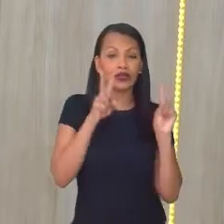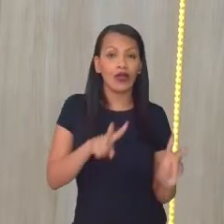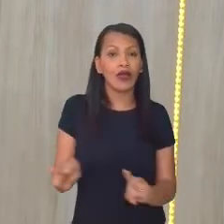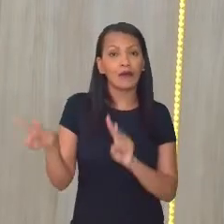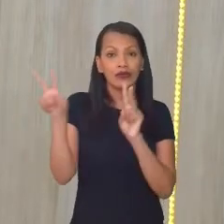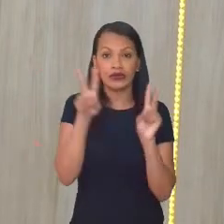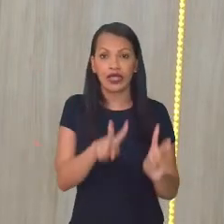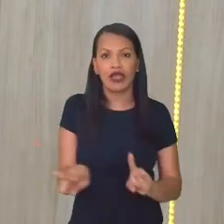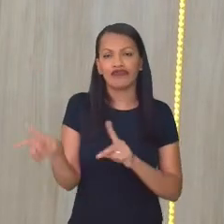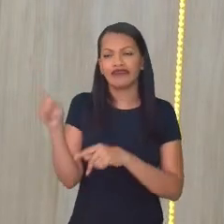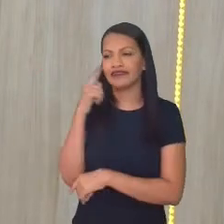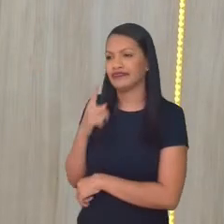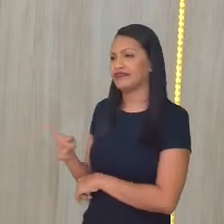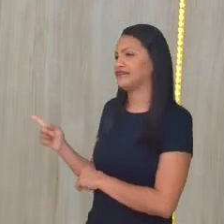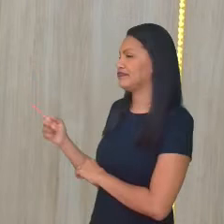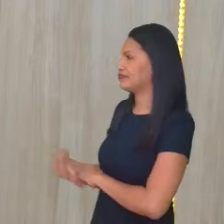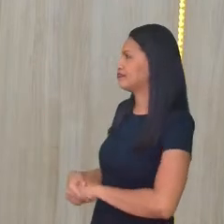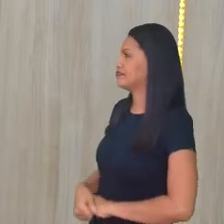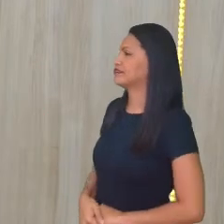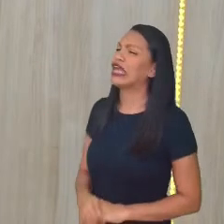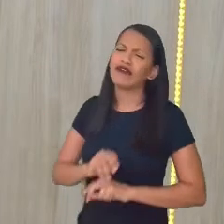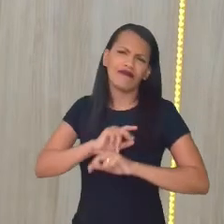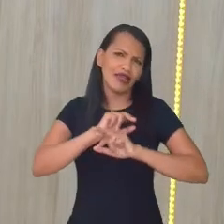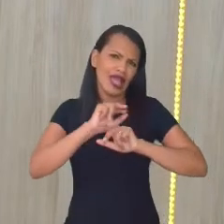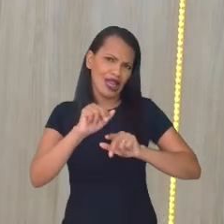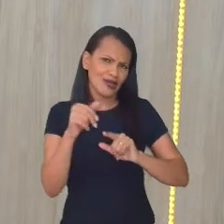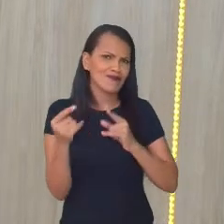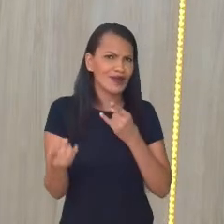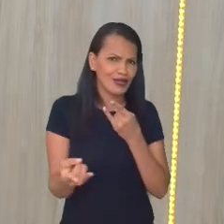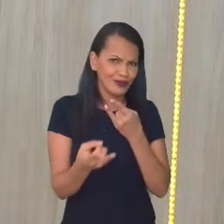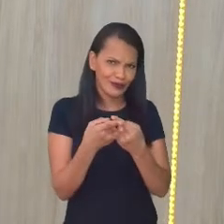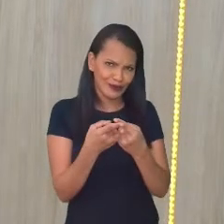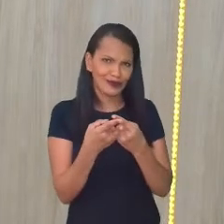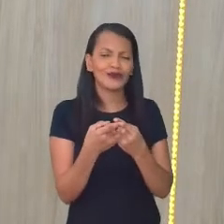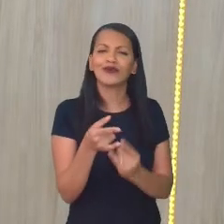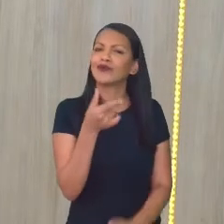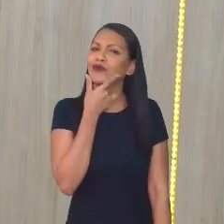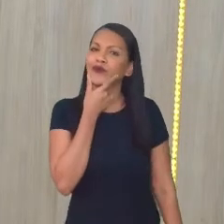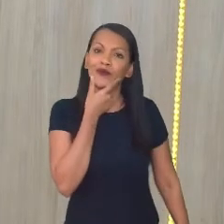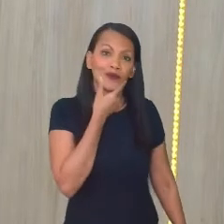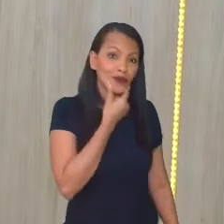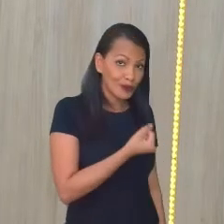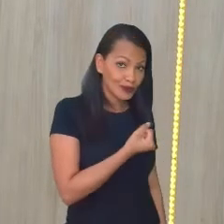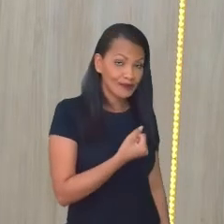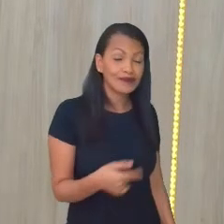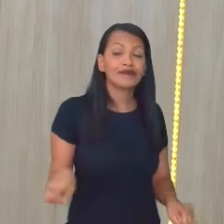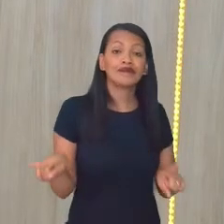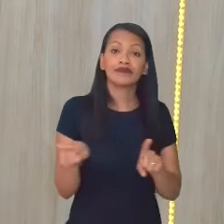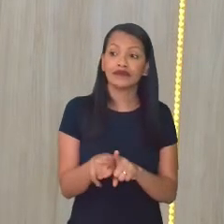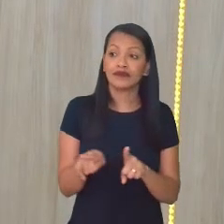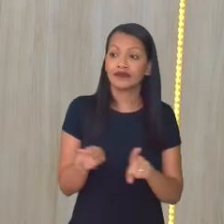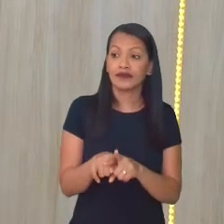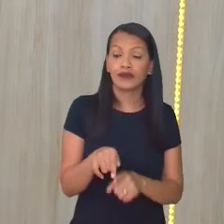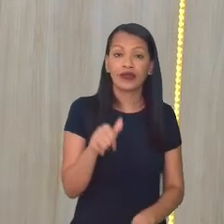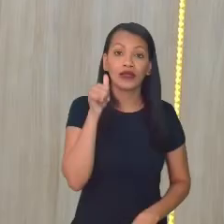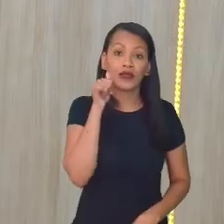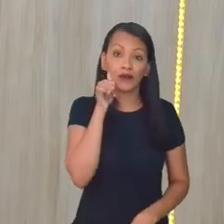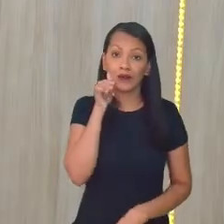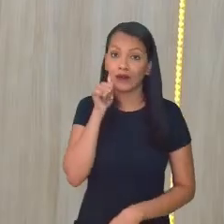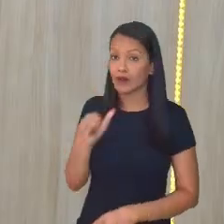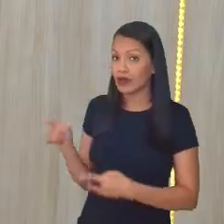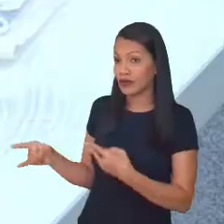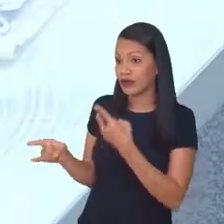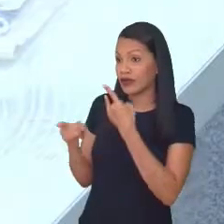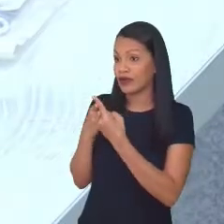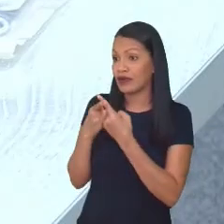várias camisinhas aqui masculinas, não é? E também trouxe uma camisinha aqui feminina,